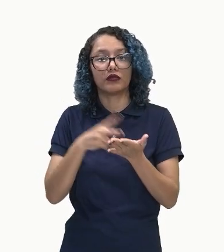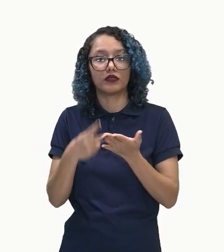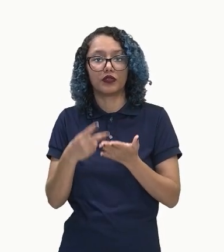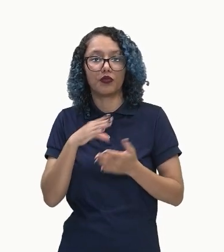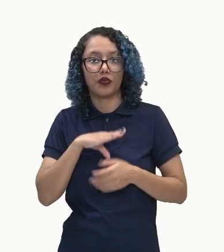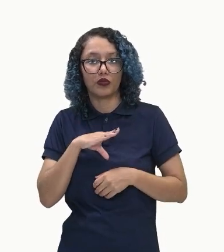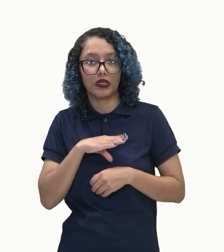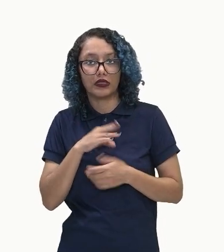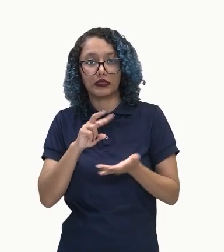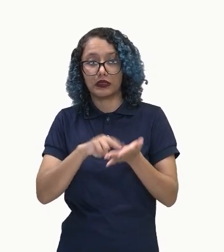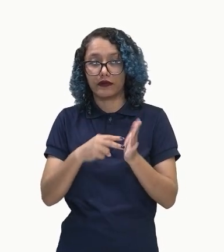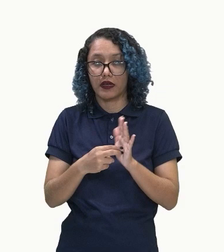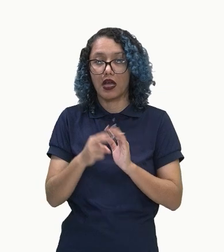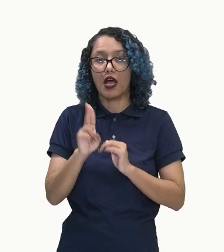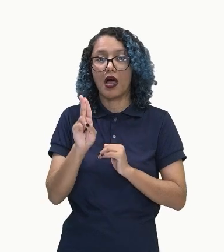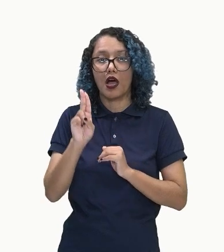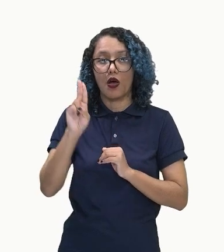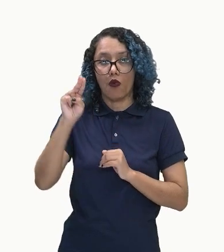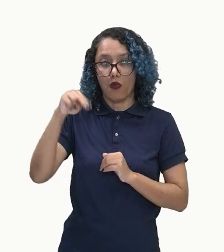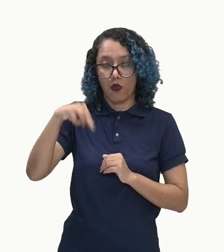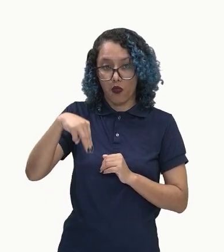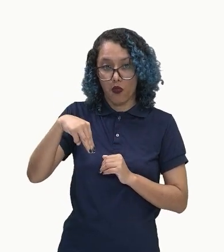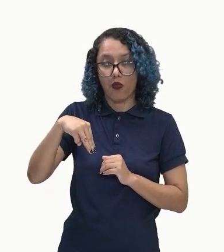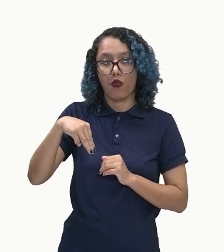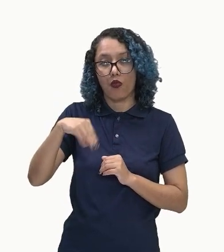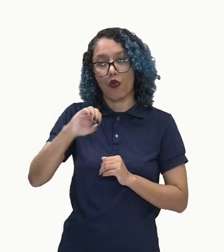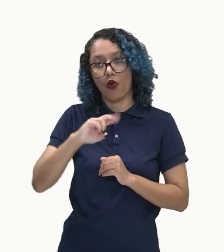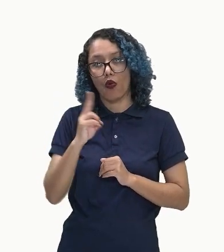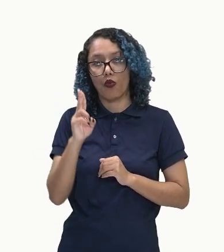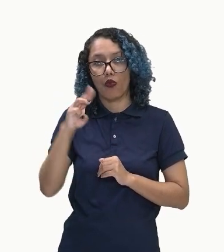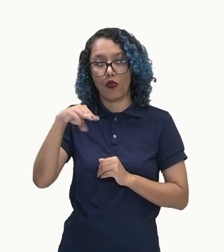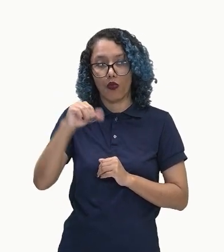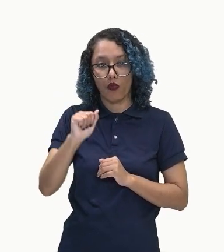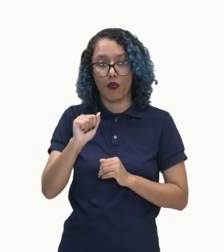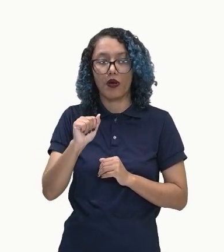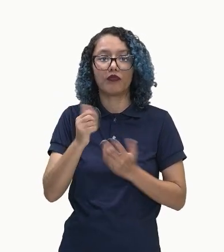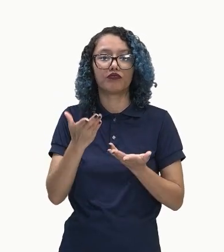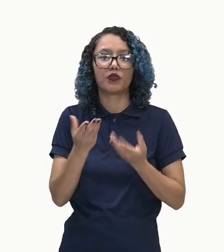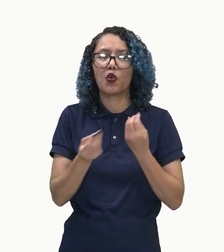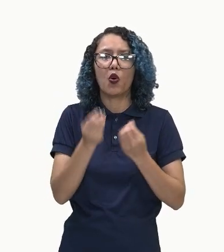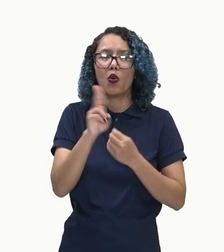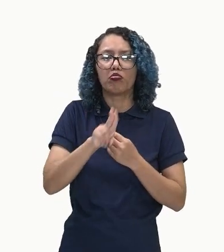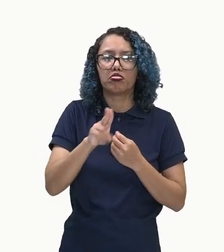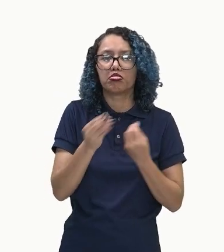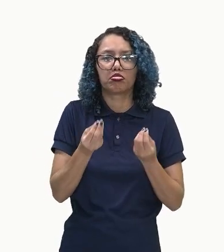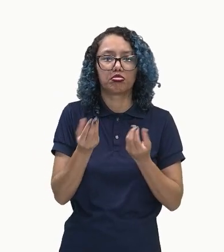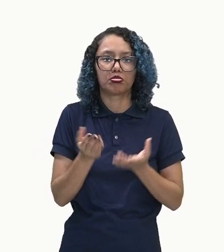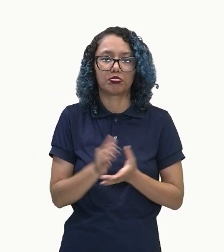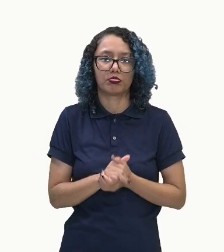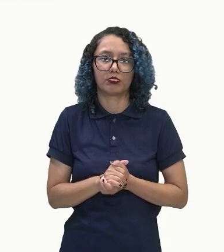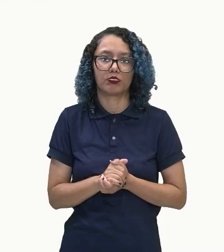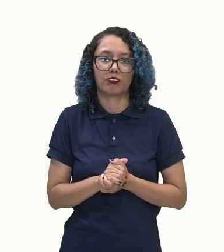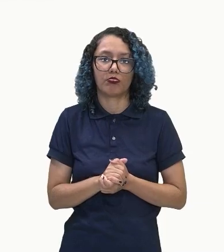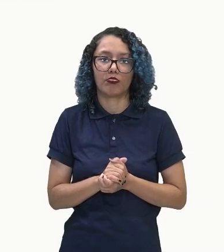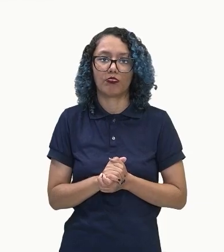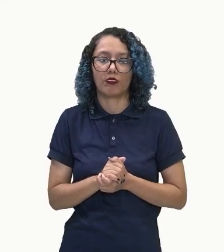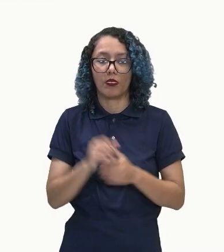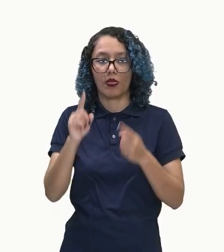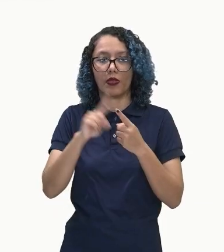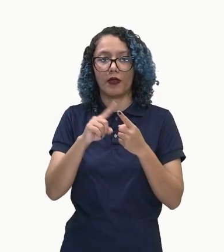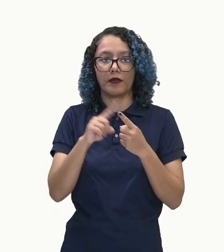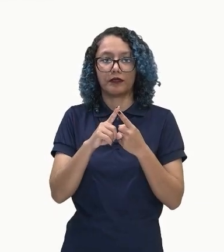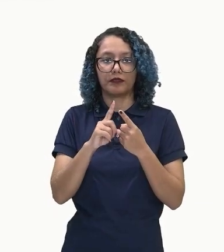uma, tá? Quando eu utilizo um, quando eu utilizo o outro. O a, por exemplo, eu